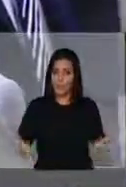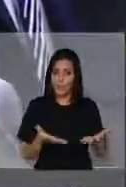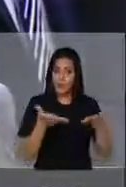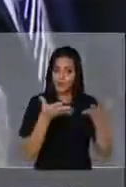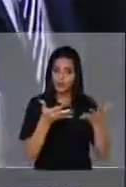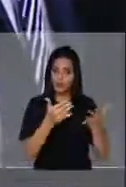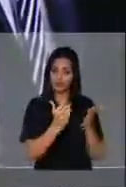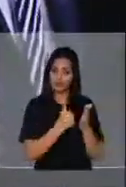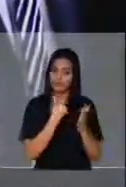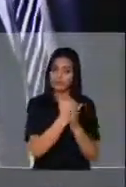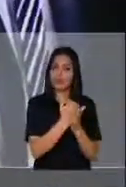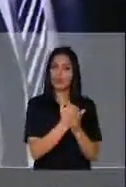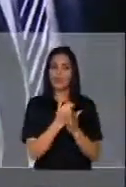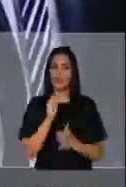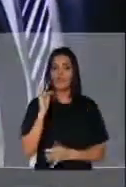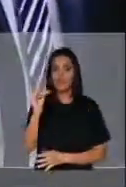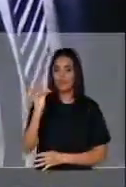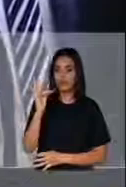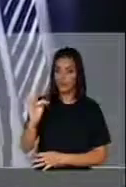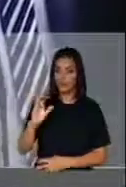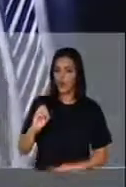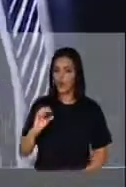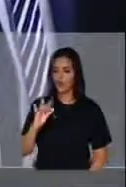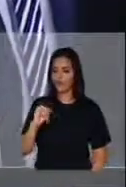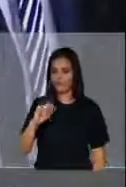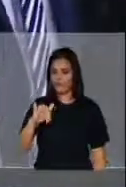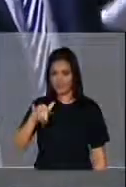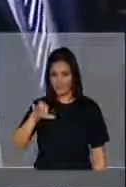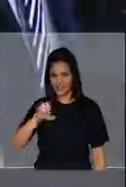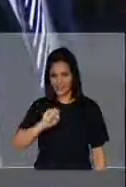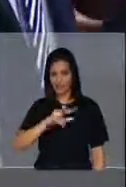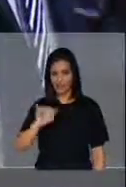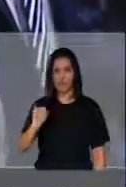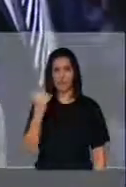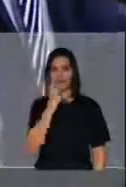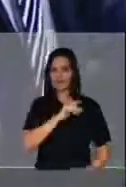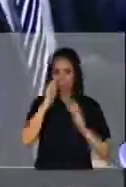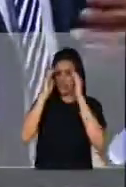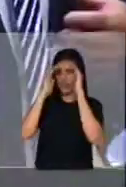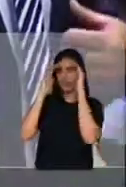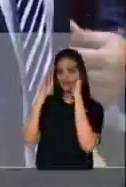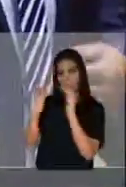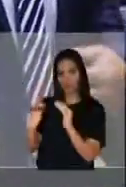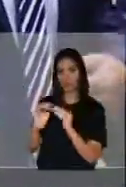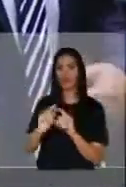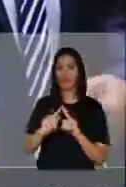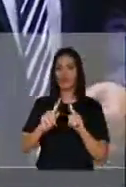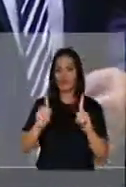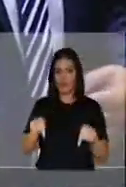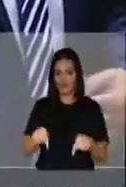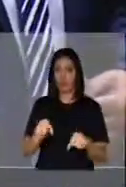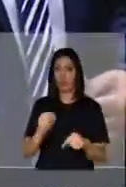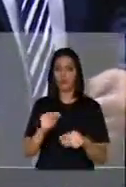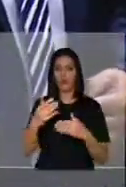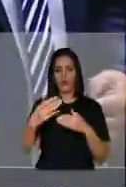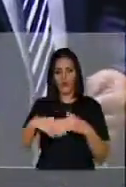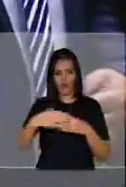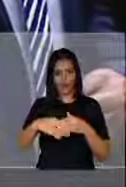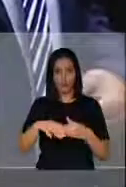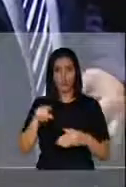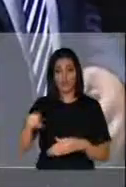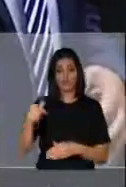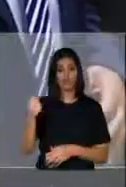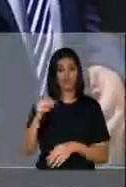esses futuros oficiais farão, com todo respeito aos oficiais concursados, um trabalho melhor, porque